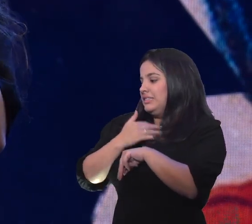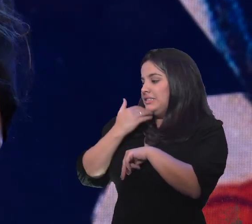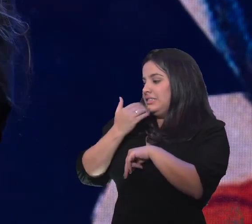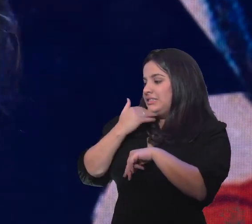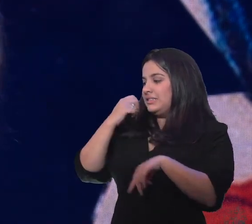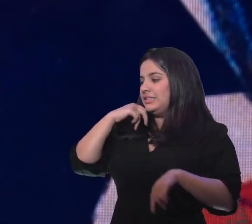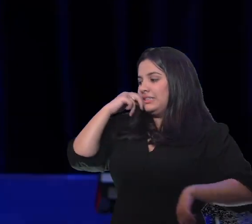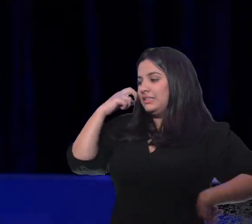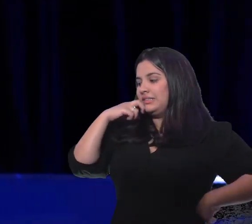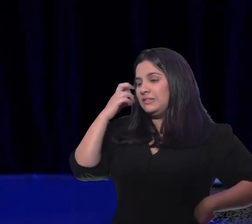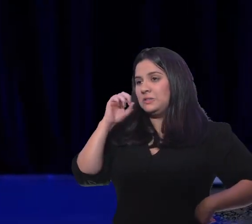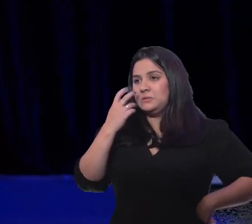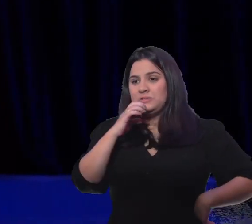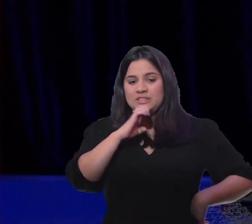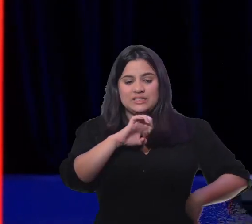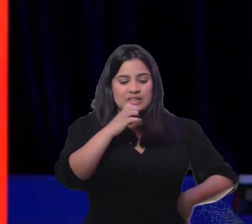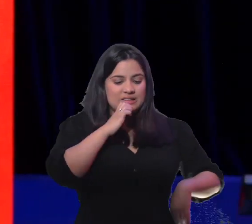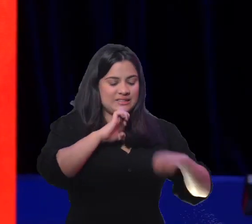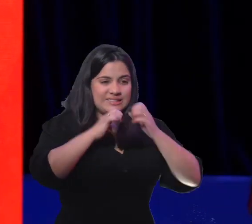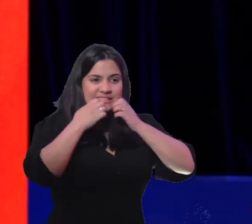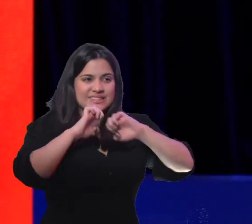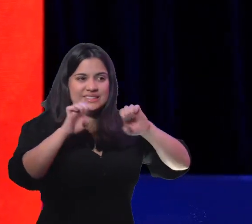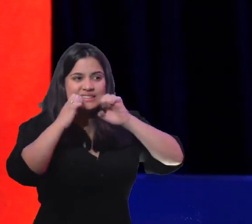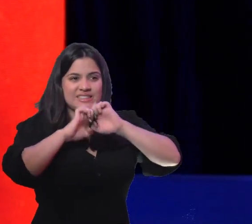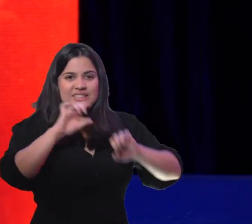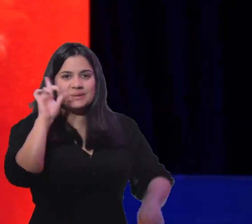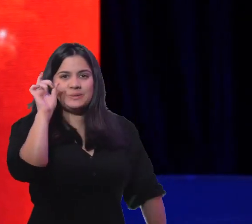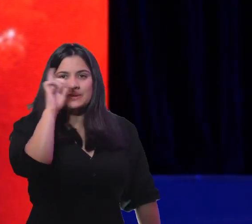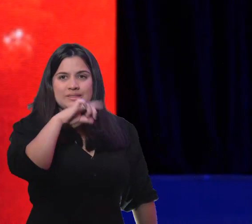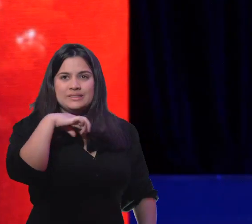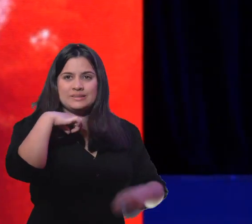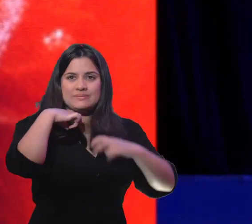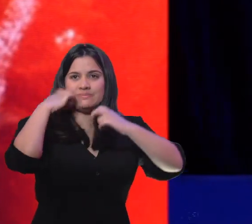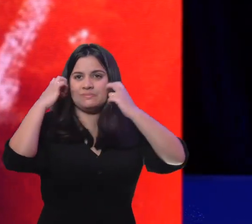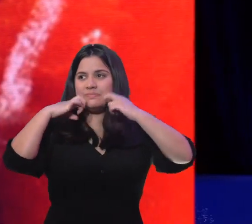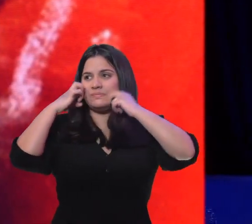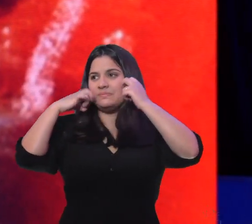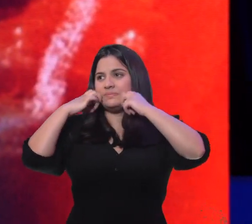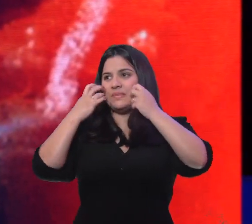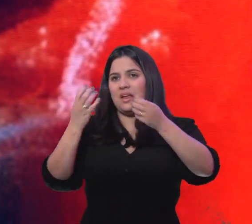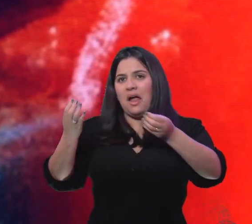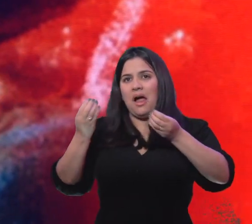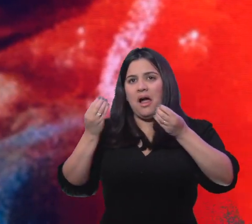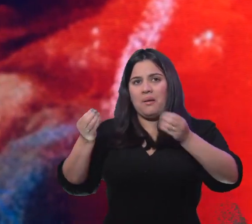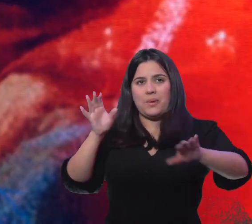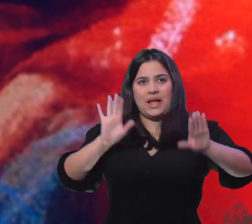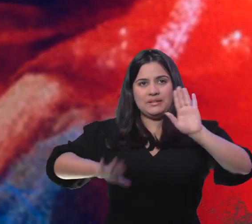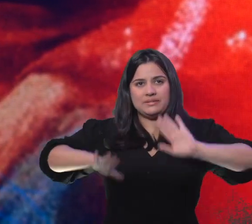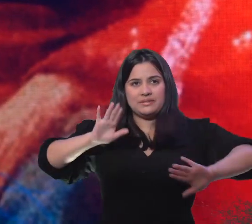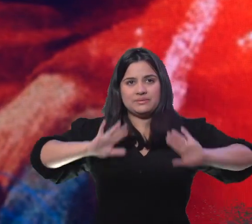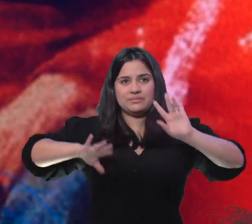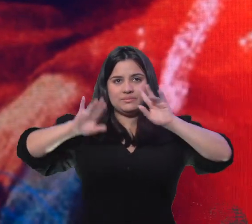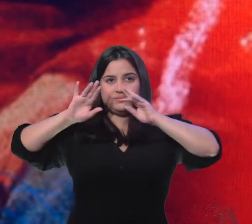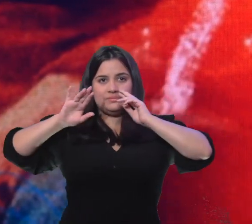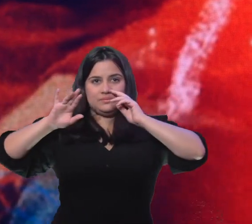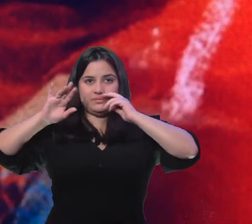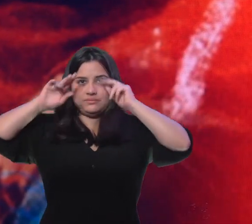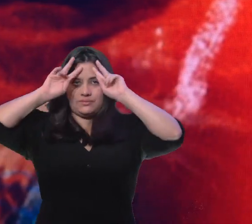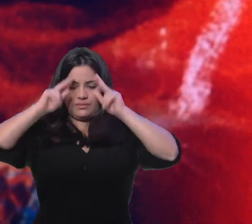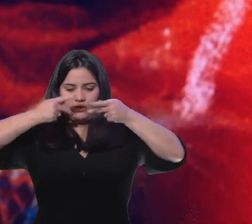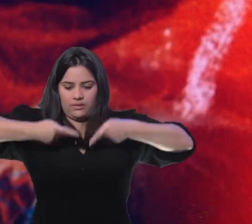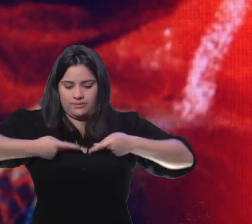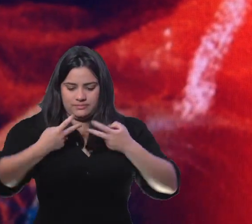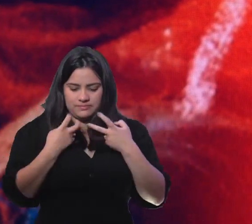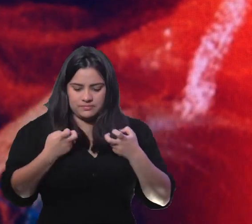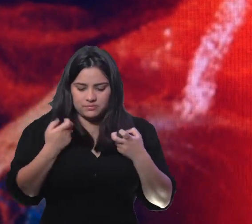estranha, ou quanto mais dar uma palavra na tua cela, pregar na tua escola, talvez você não olhe para si mesmo e se veja capaz de fazer